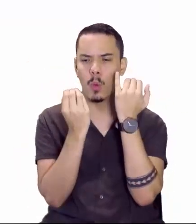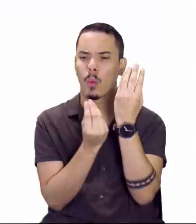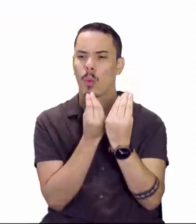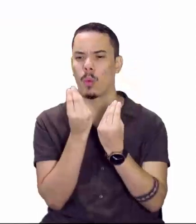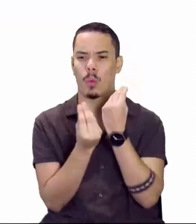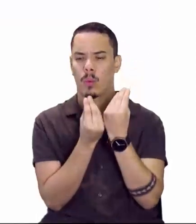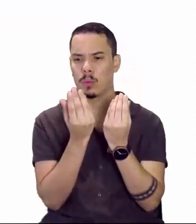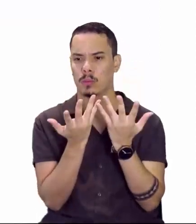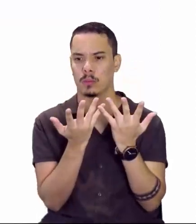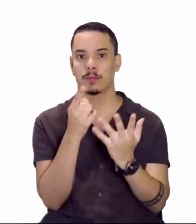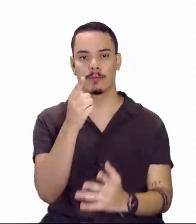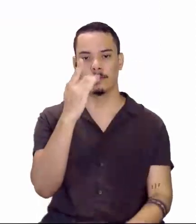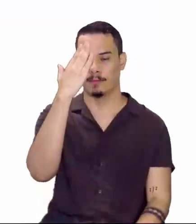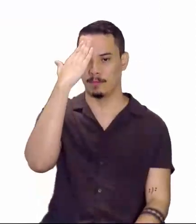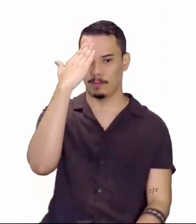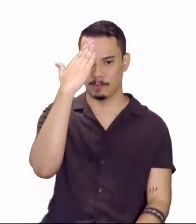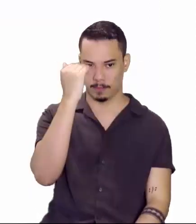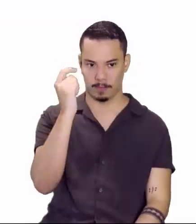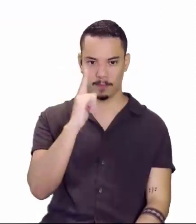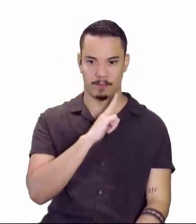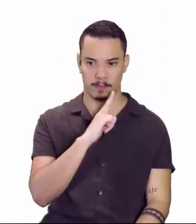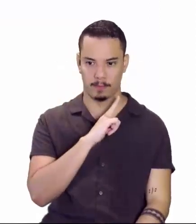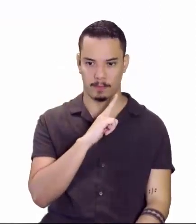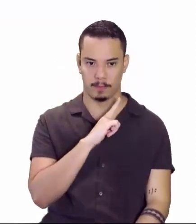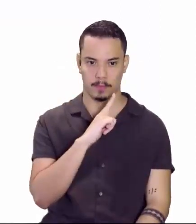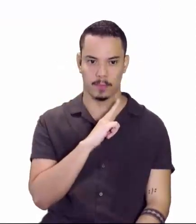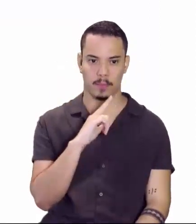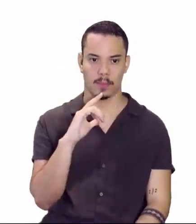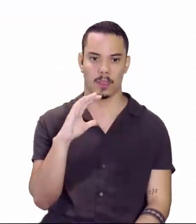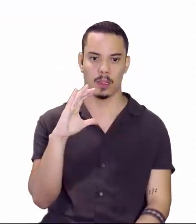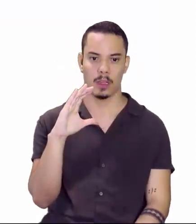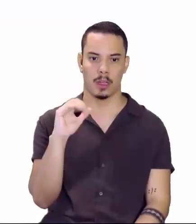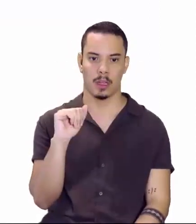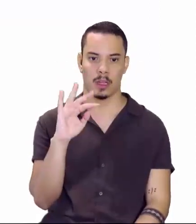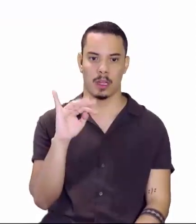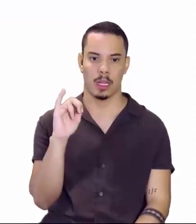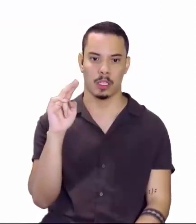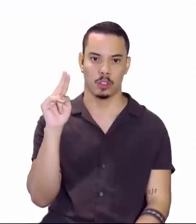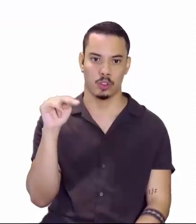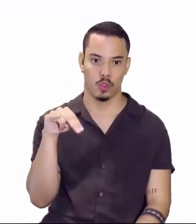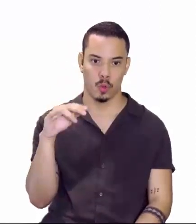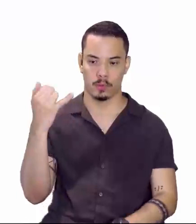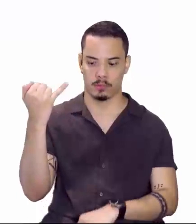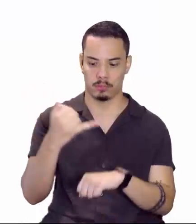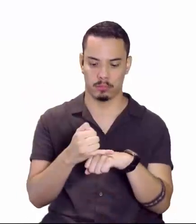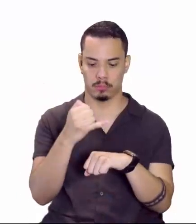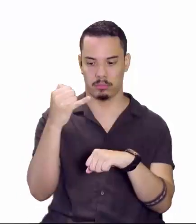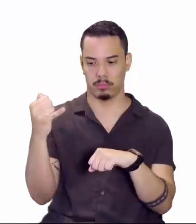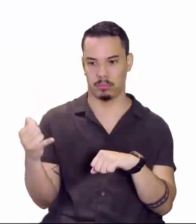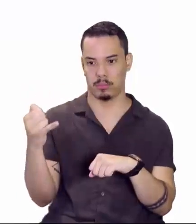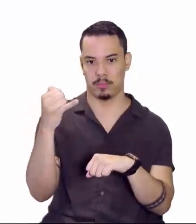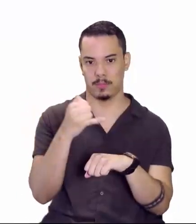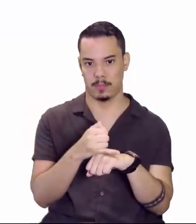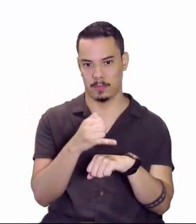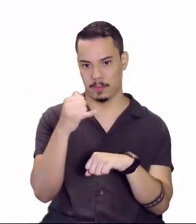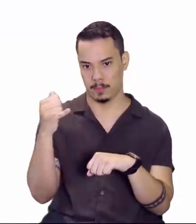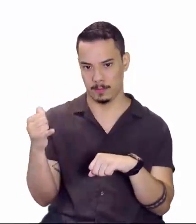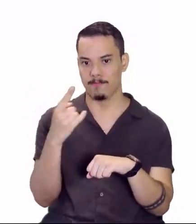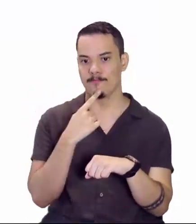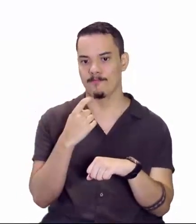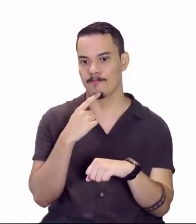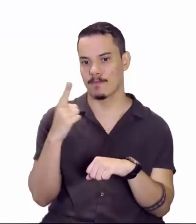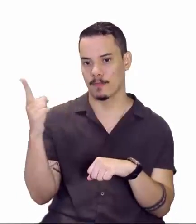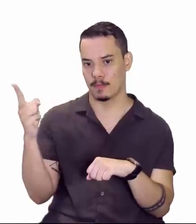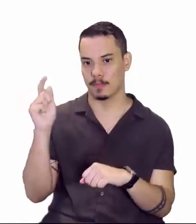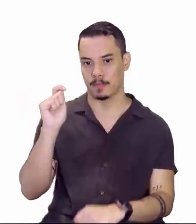sabe que quando eu tenho um cátion, exclusivamente quando eu tenho um cátion, que